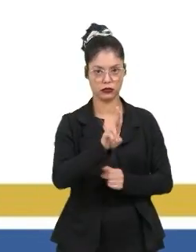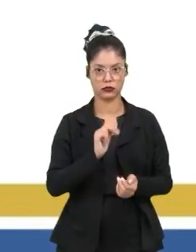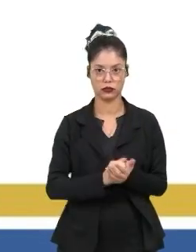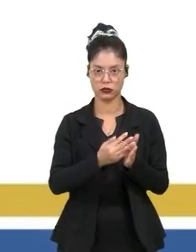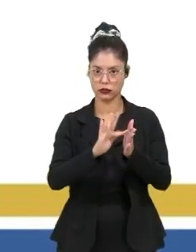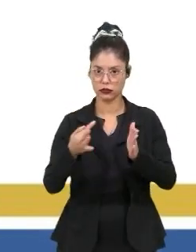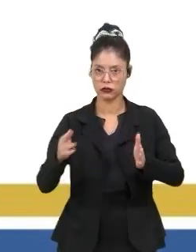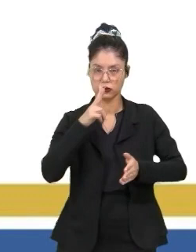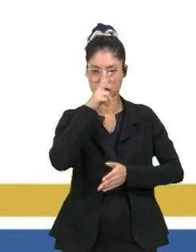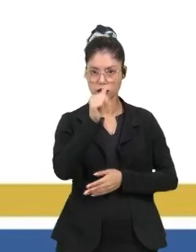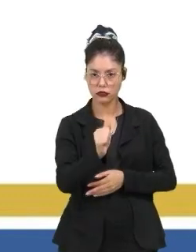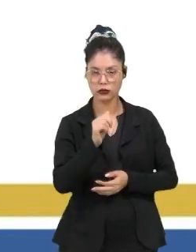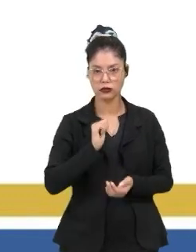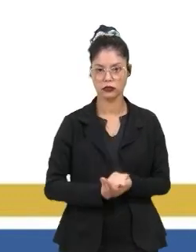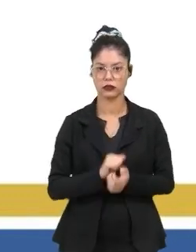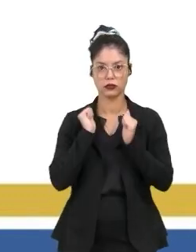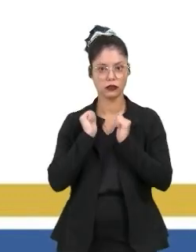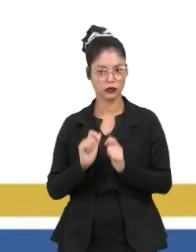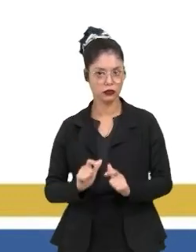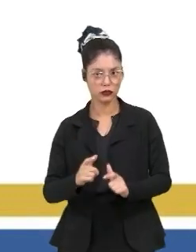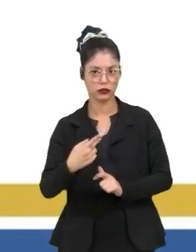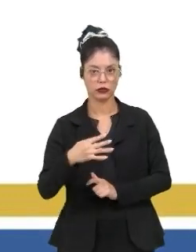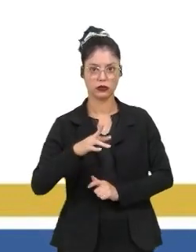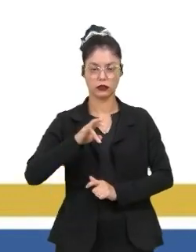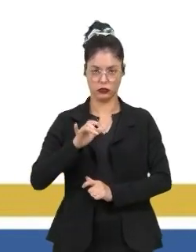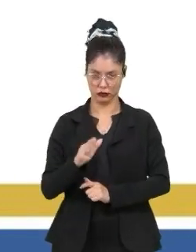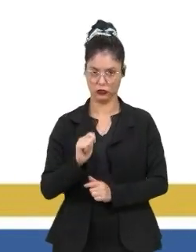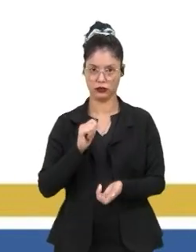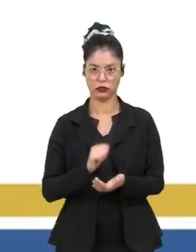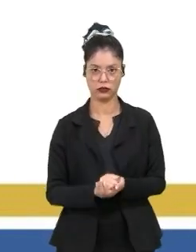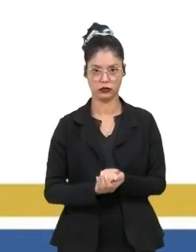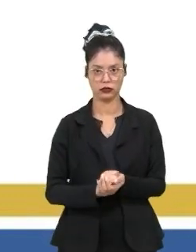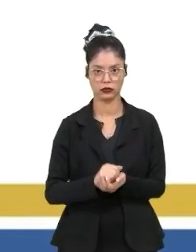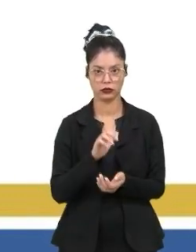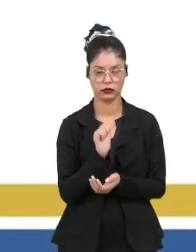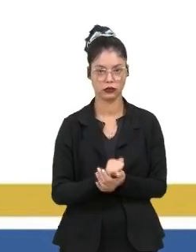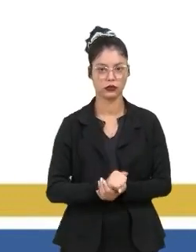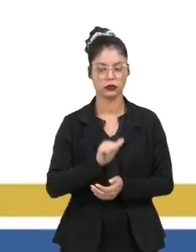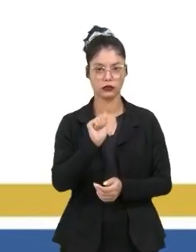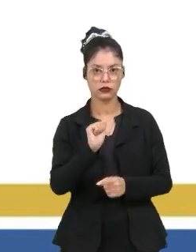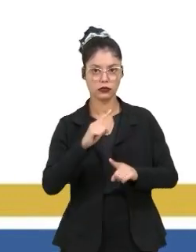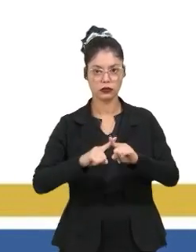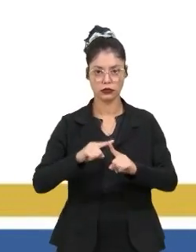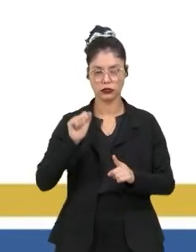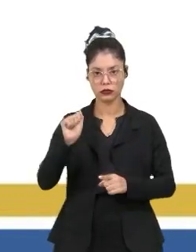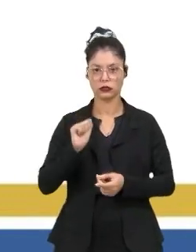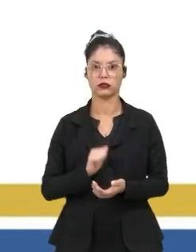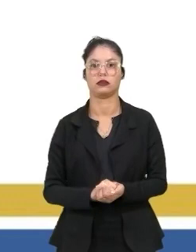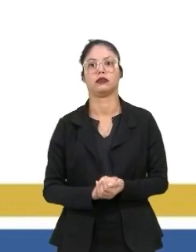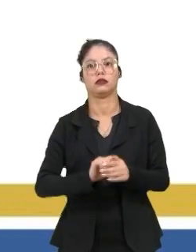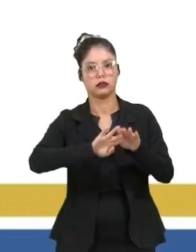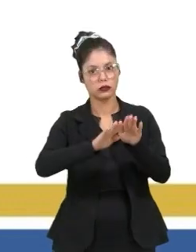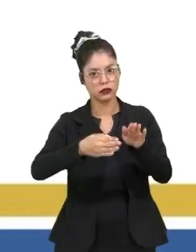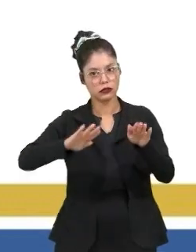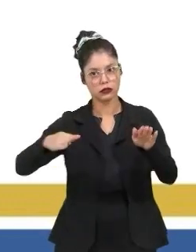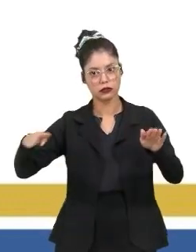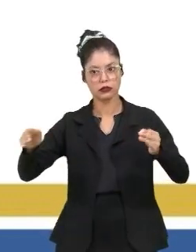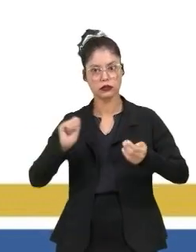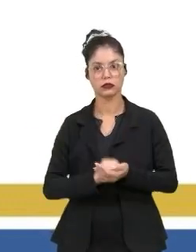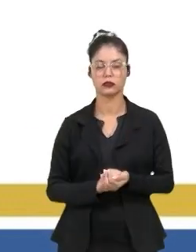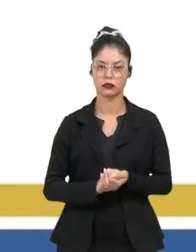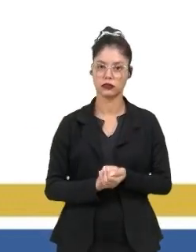da potência, onde potência é igual a I, que é a corrente, vezes A. Como eu quero encontrar a corrente,